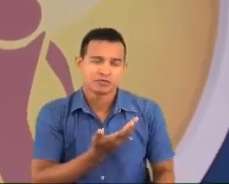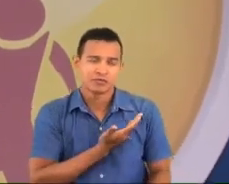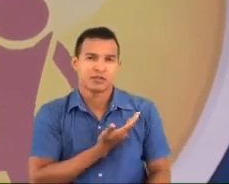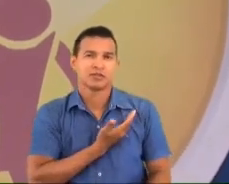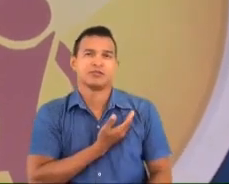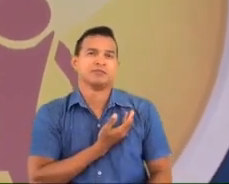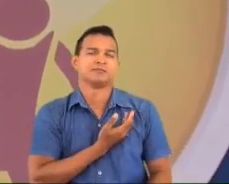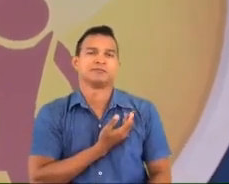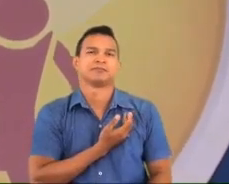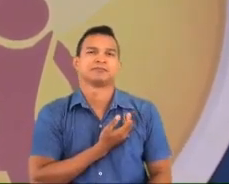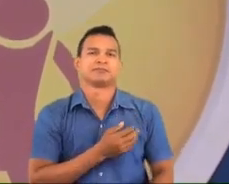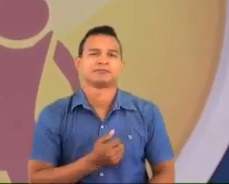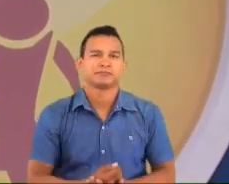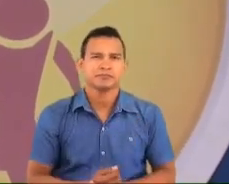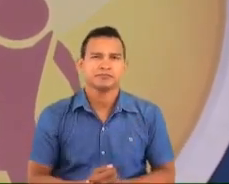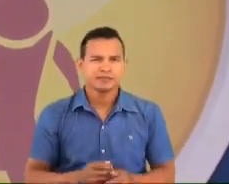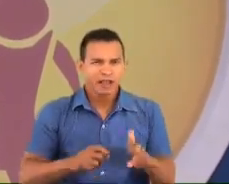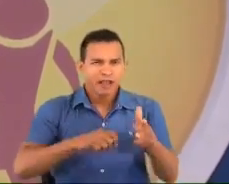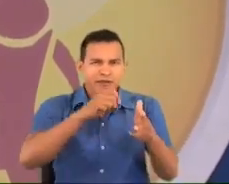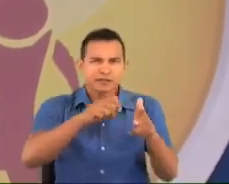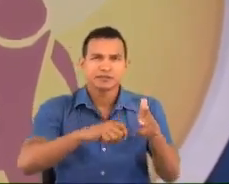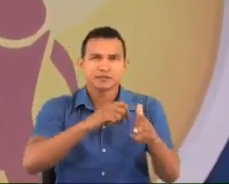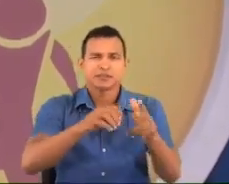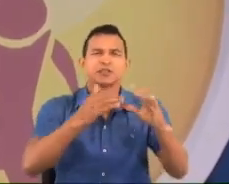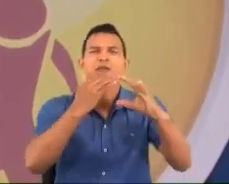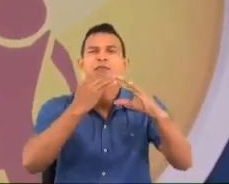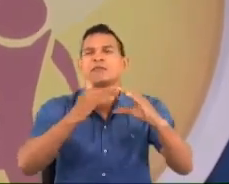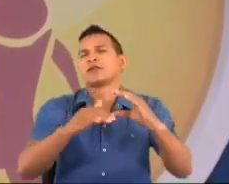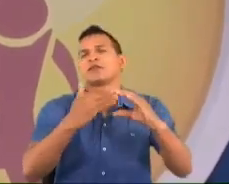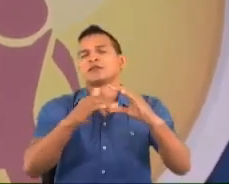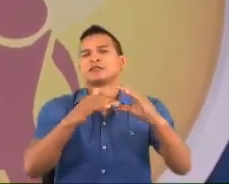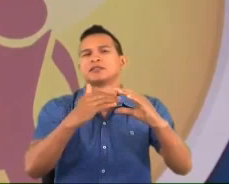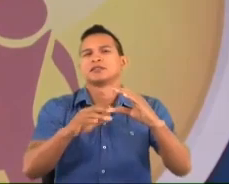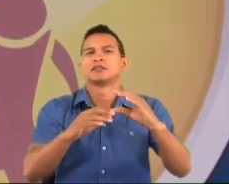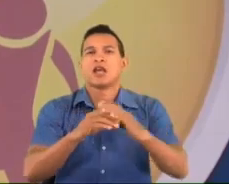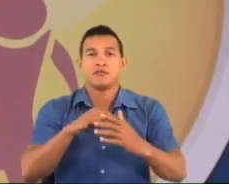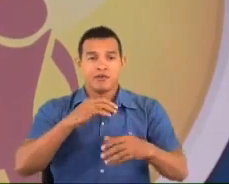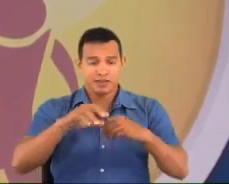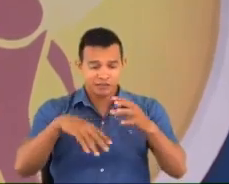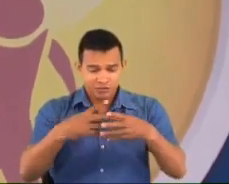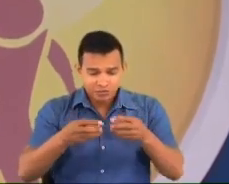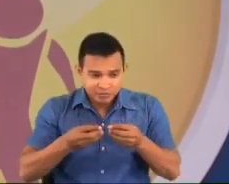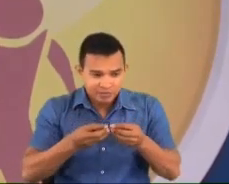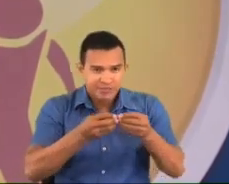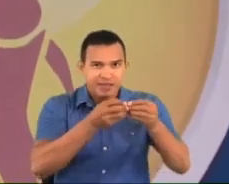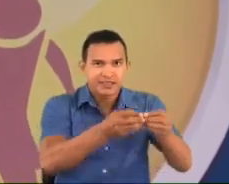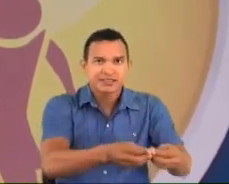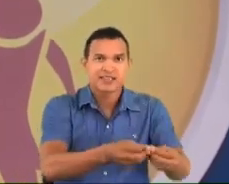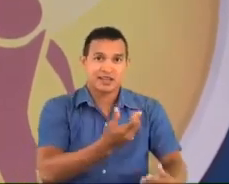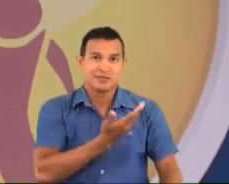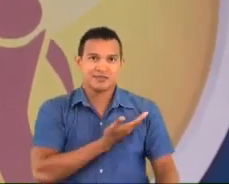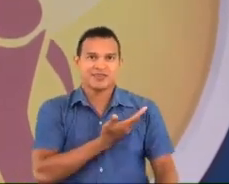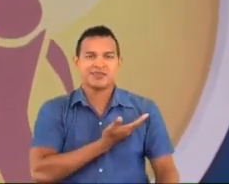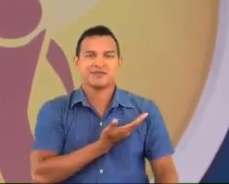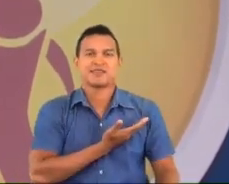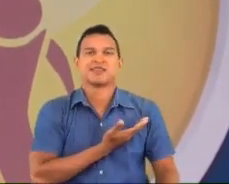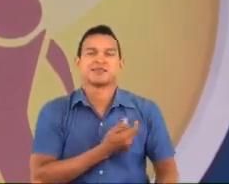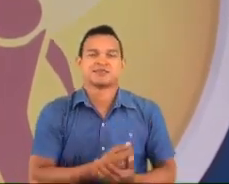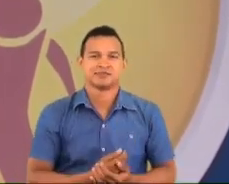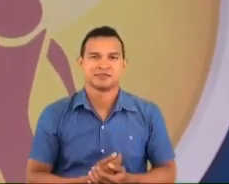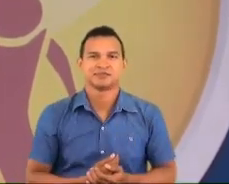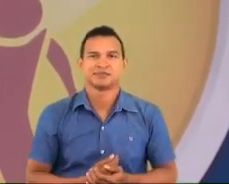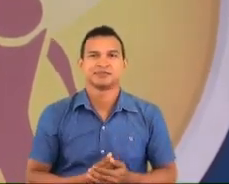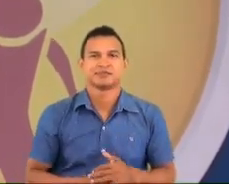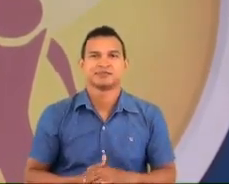atenção especial. Então grava vídeos, faz mensagem, faz um presentinho, bota bastante álcool, né?